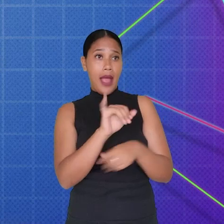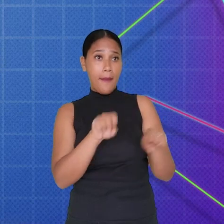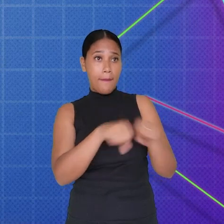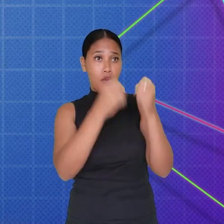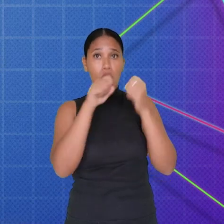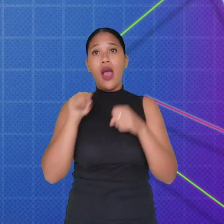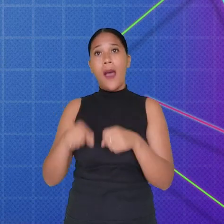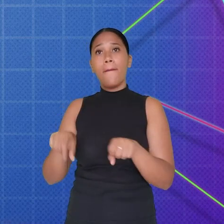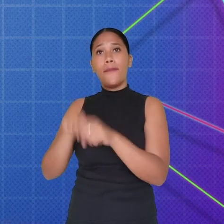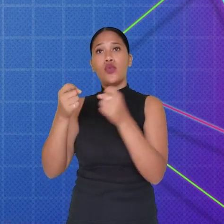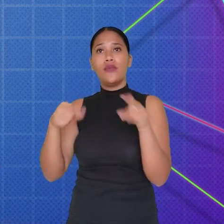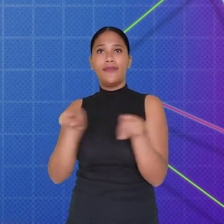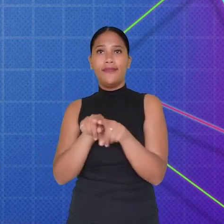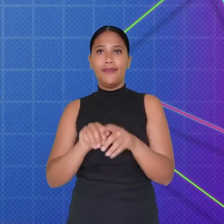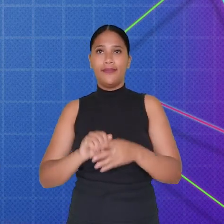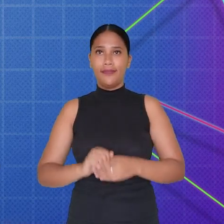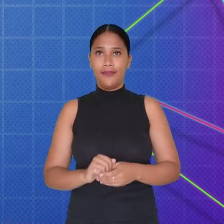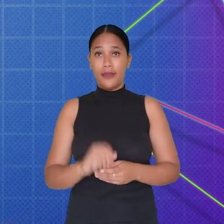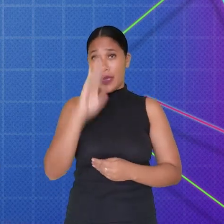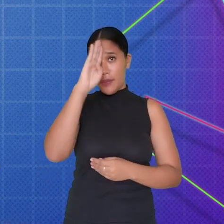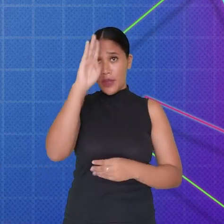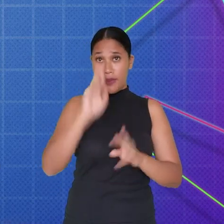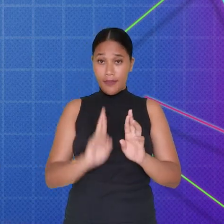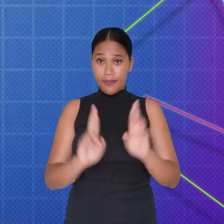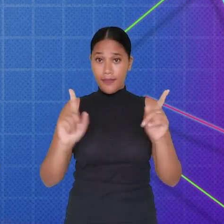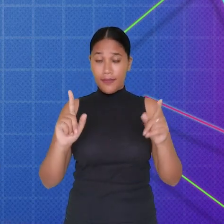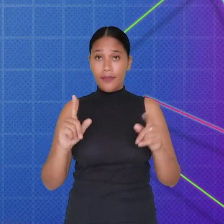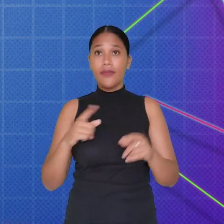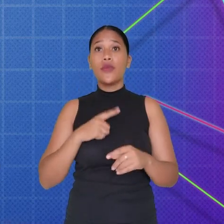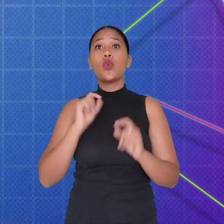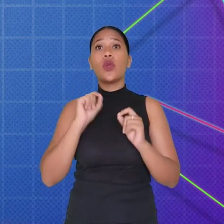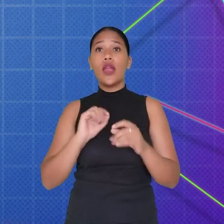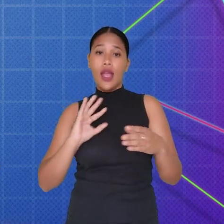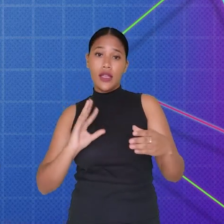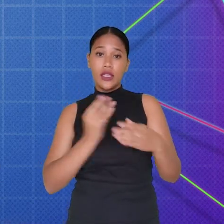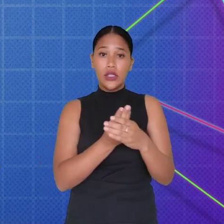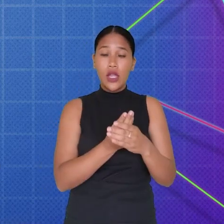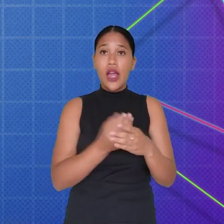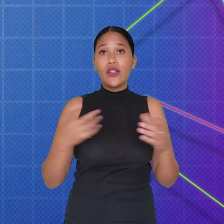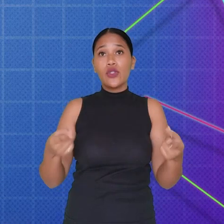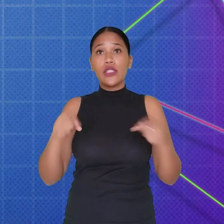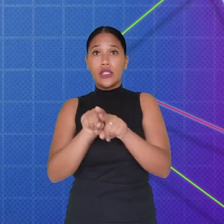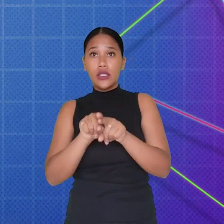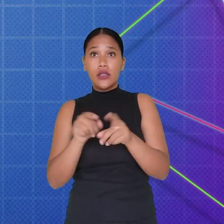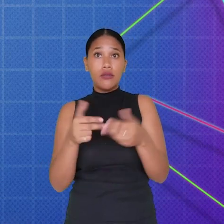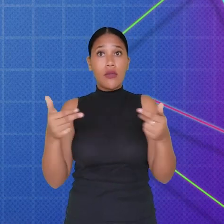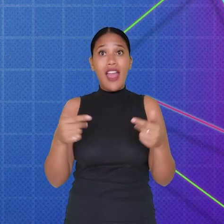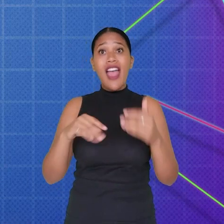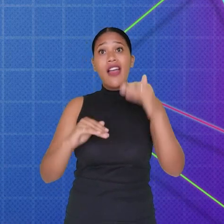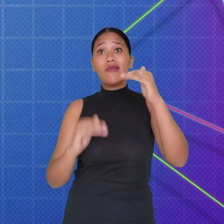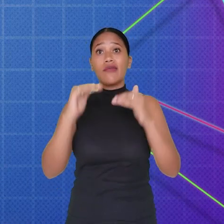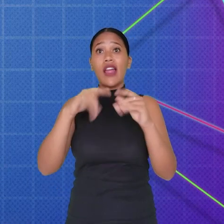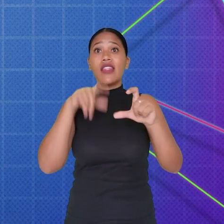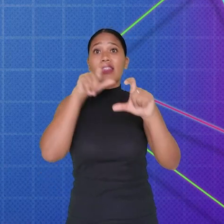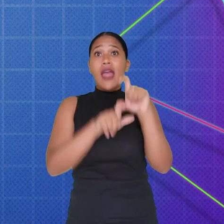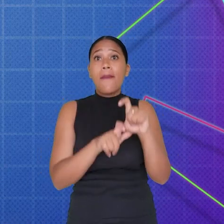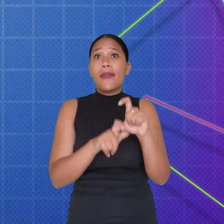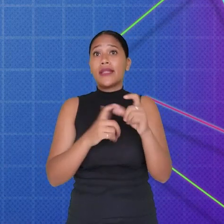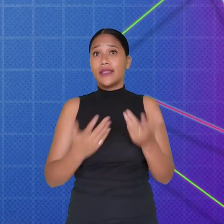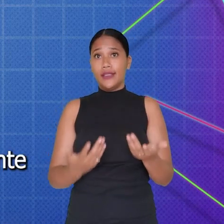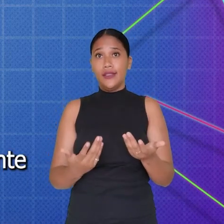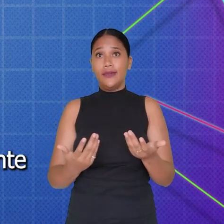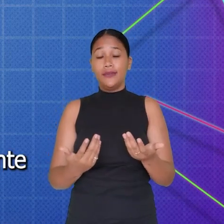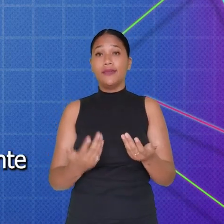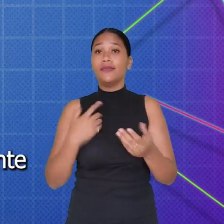pai é destruída. A principal diferença entre associação, agregação e composição está no grau de dependência entre as